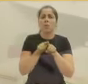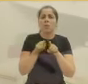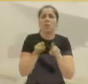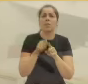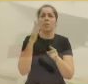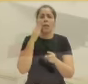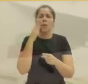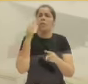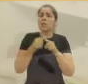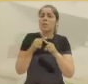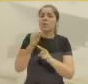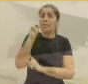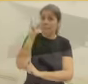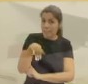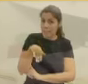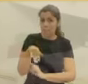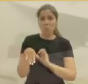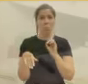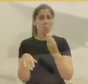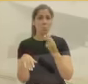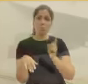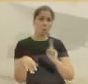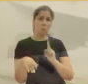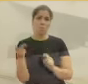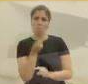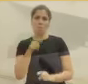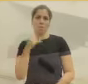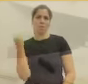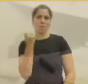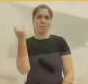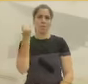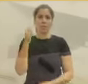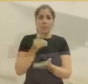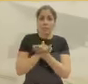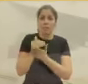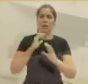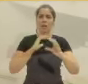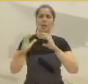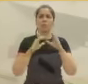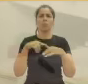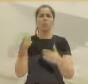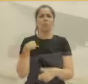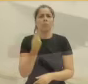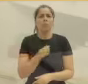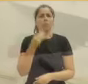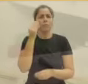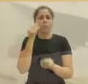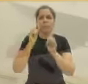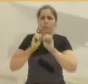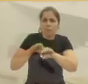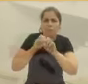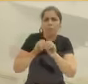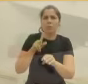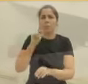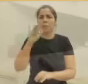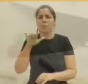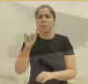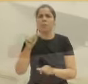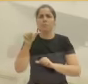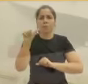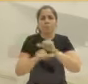Porque o sim e o não é importante, é o início da comunicação. Então, a gente vai ensinando aos pais